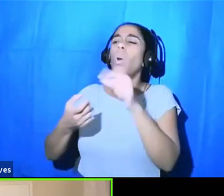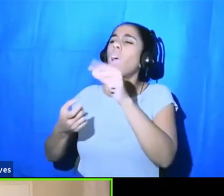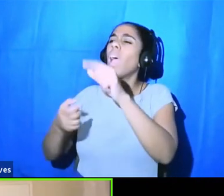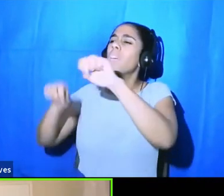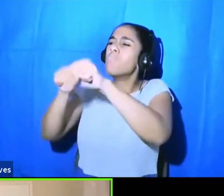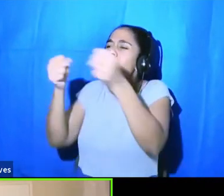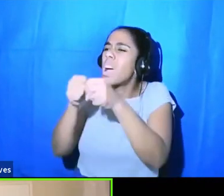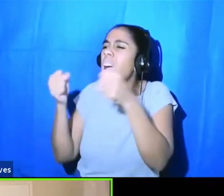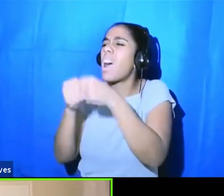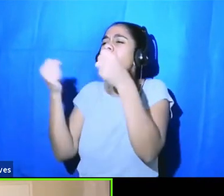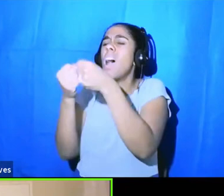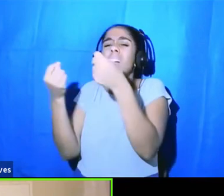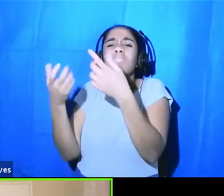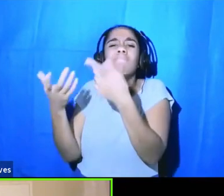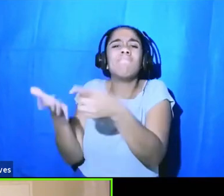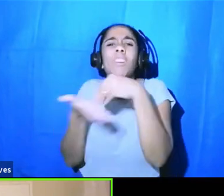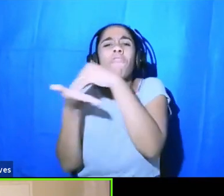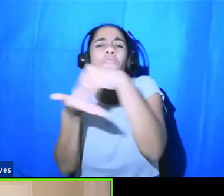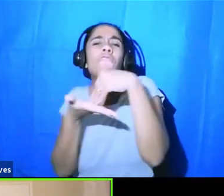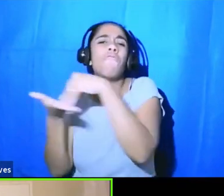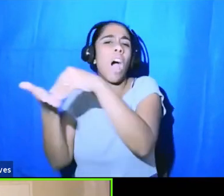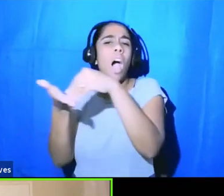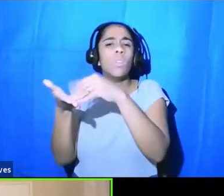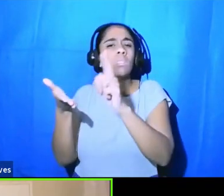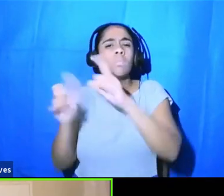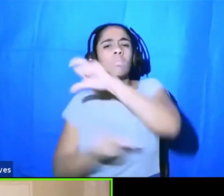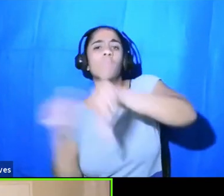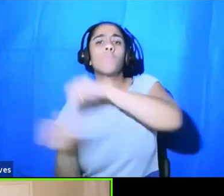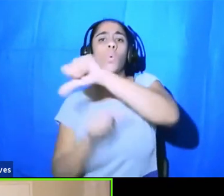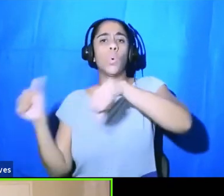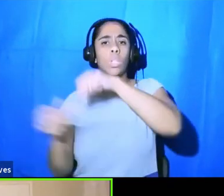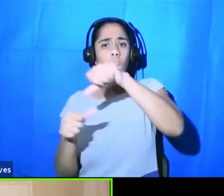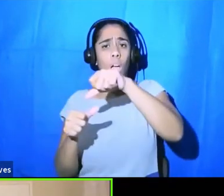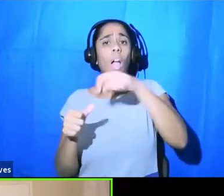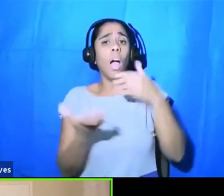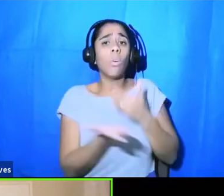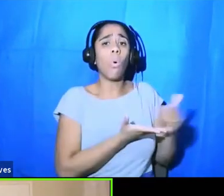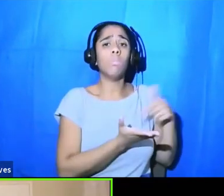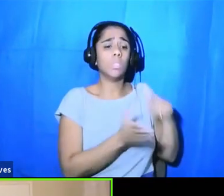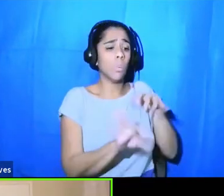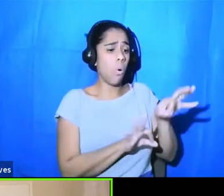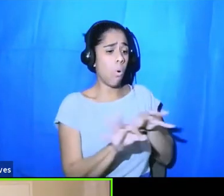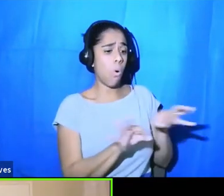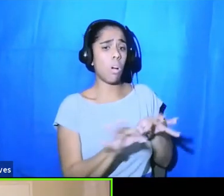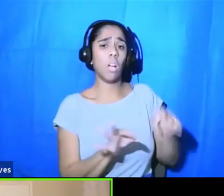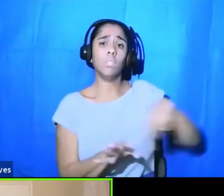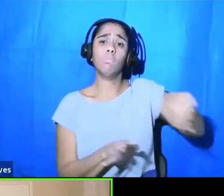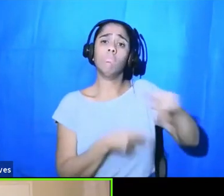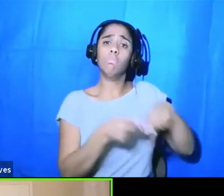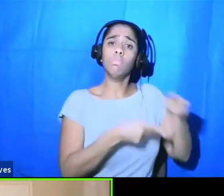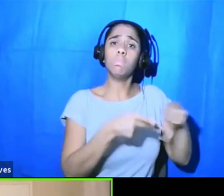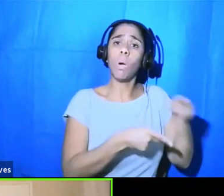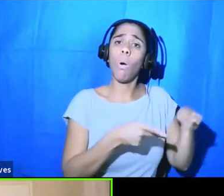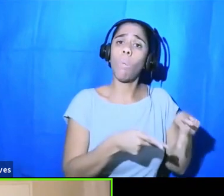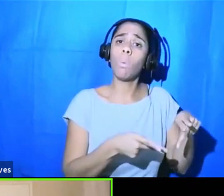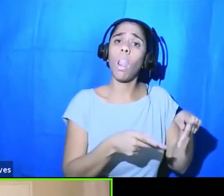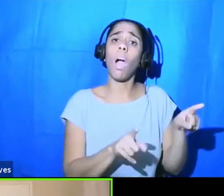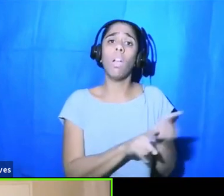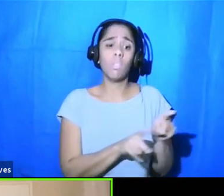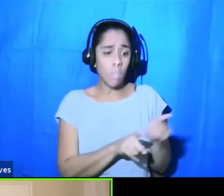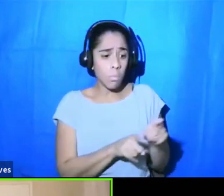desde a organização popular e territorial, e recuperando também em nosso país uma das